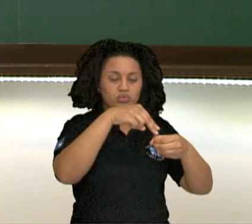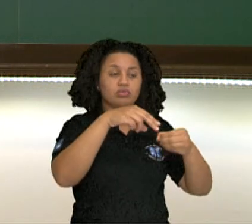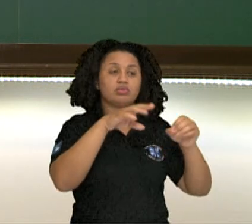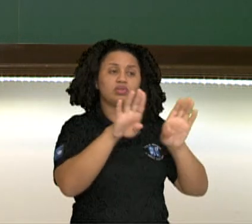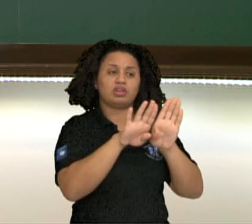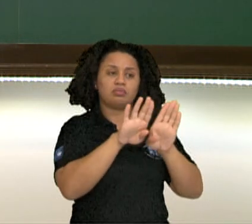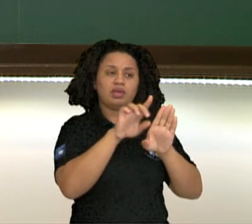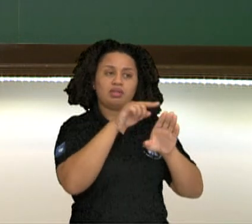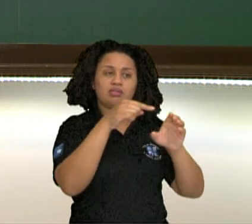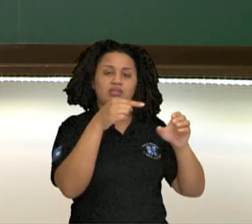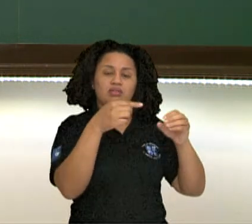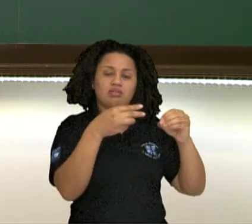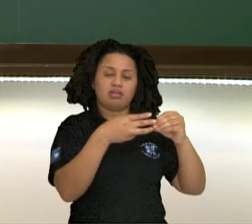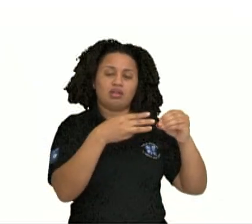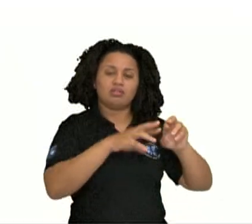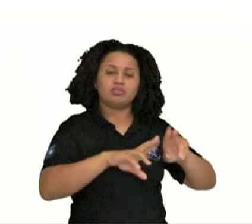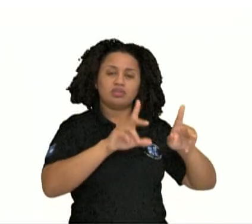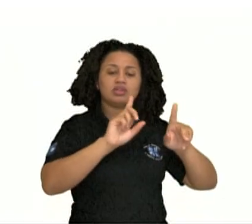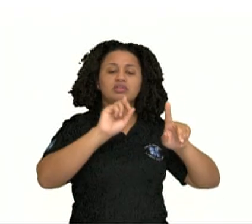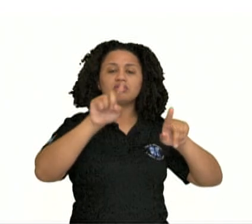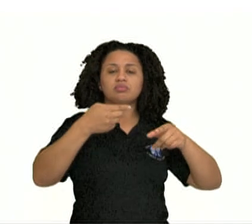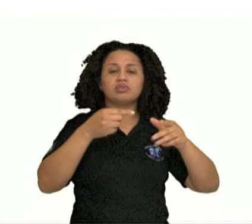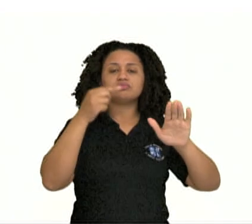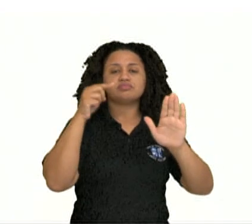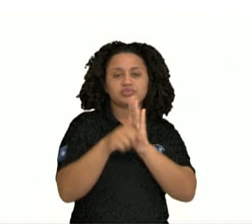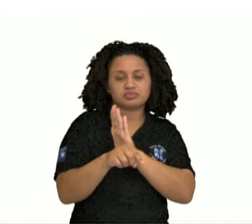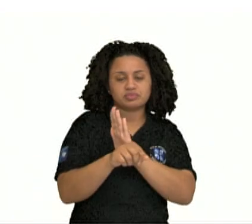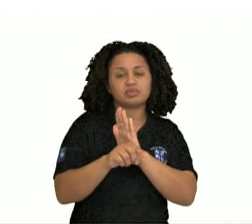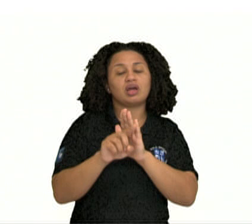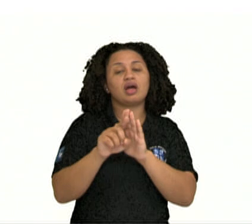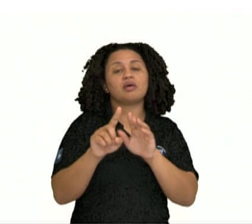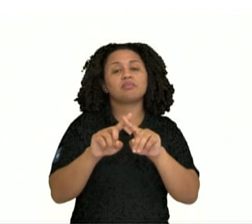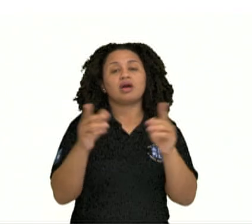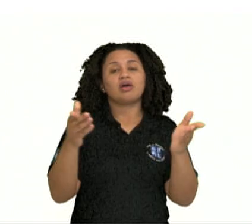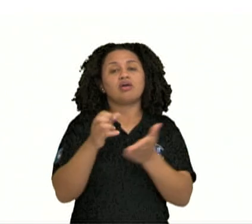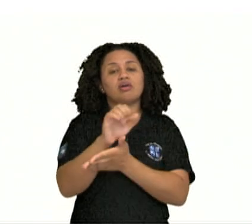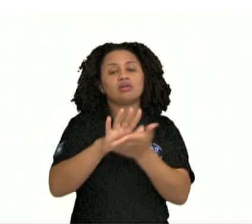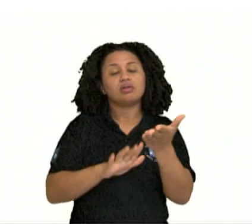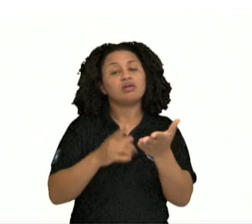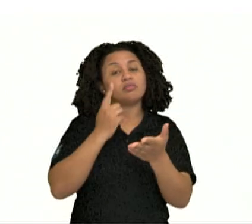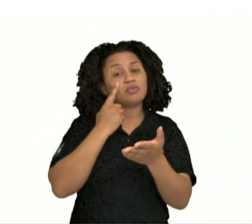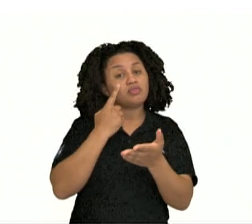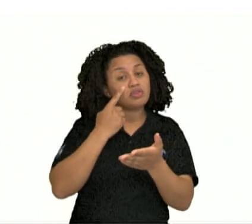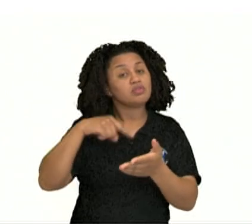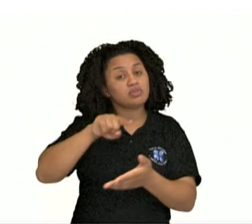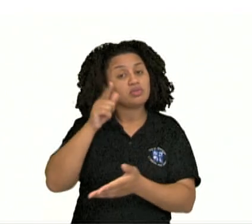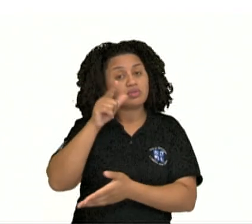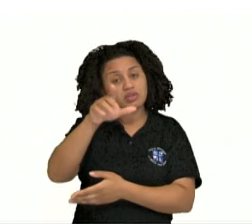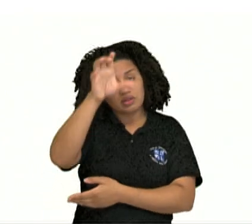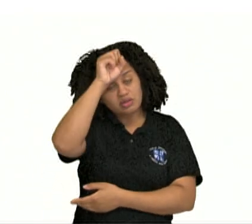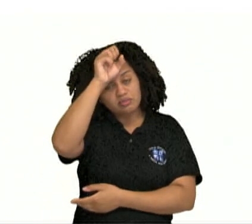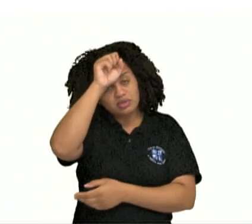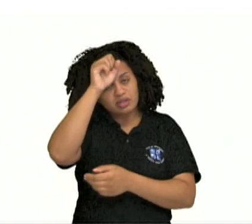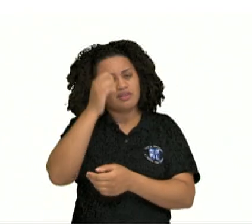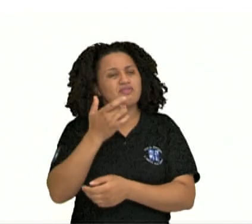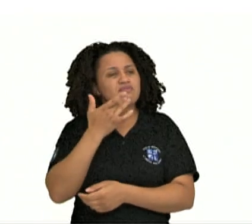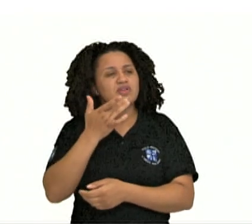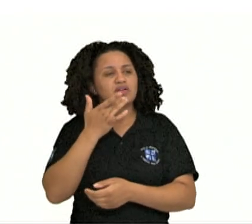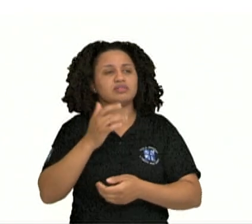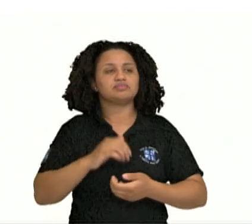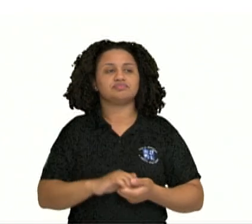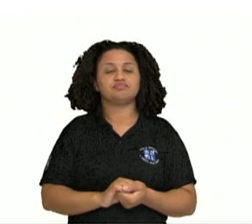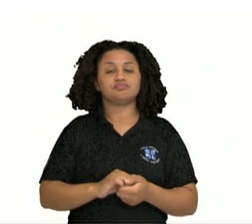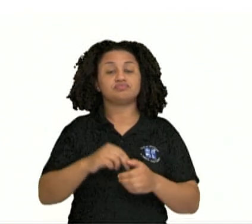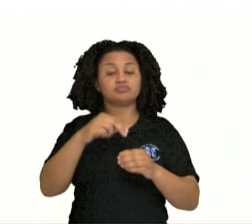também essa célula e depois a gente vai ver mas vamos a um exercício aí para testar o conhecimento exercício fácil em o núcleo